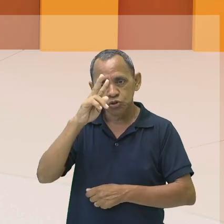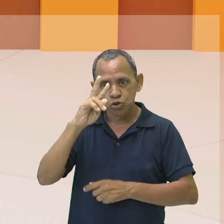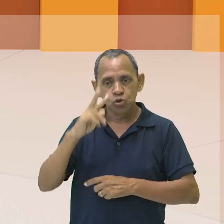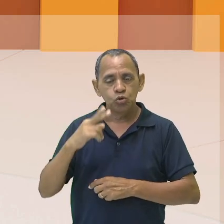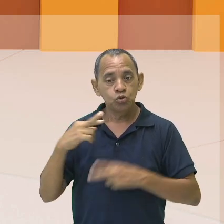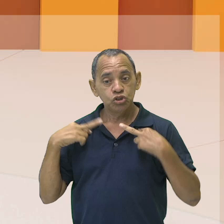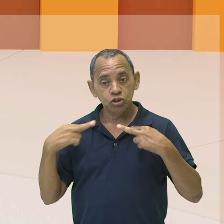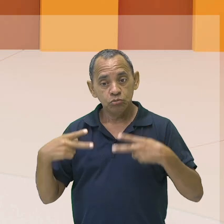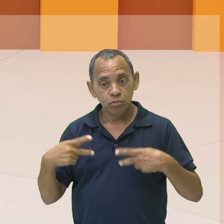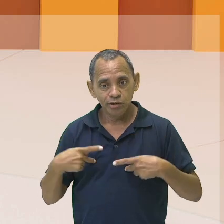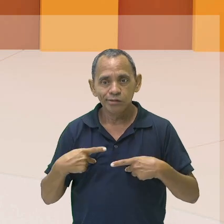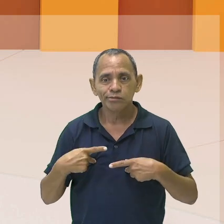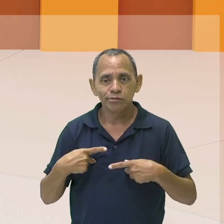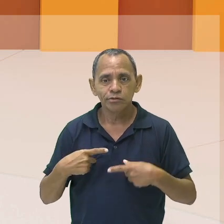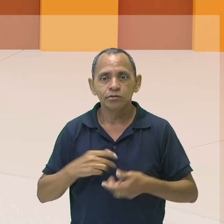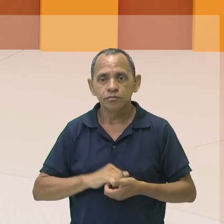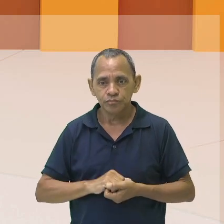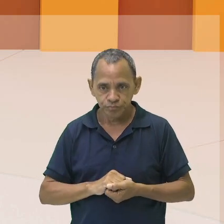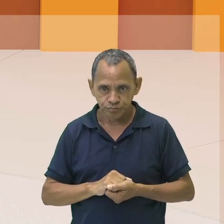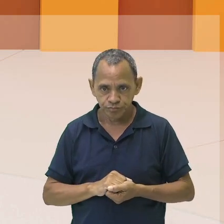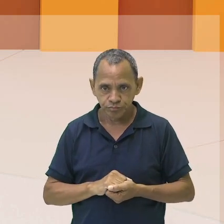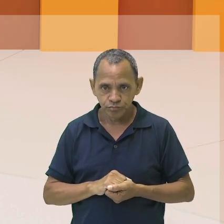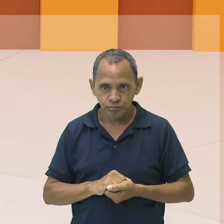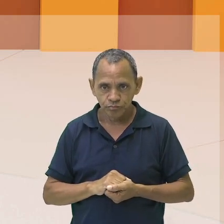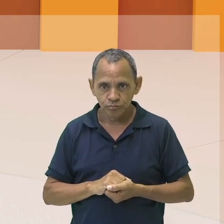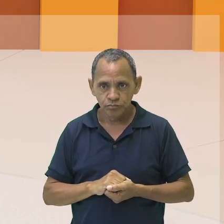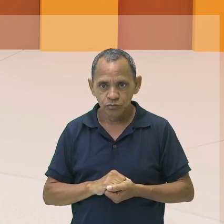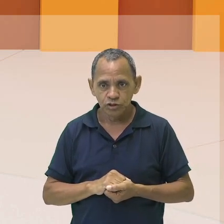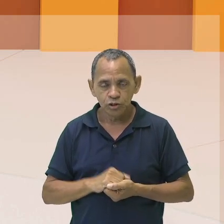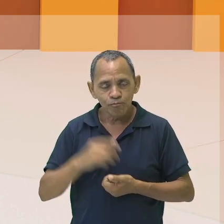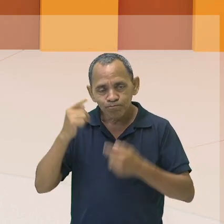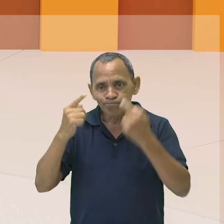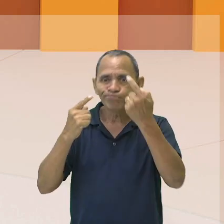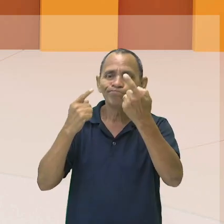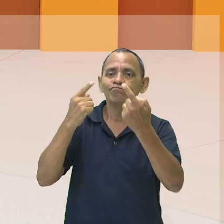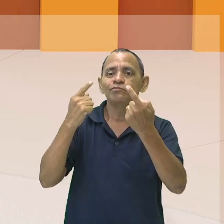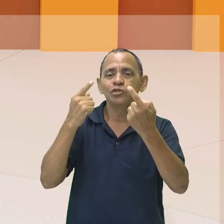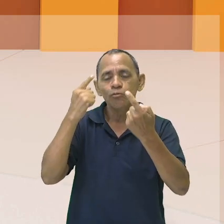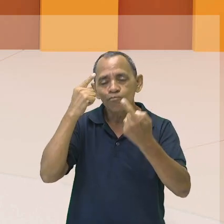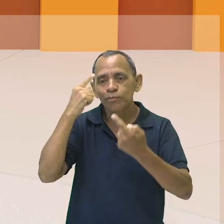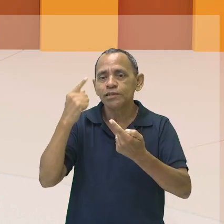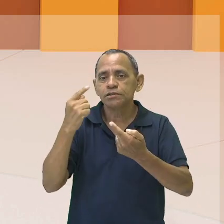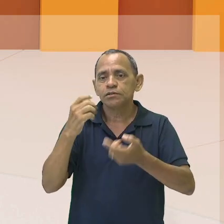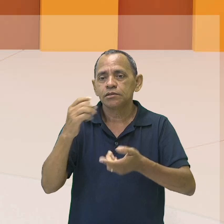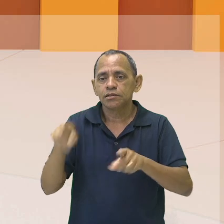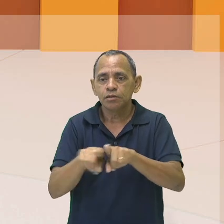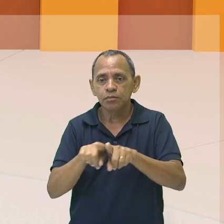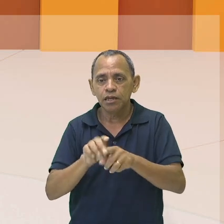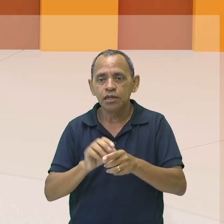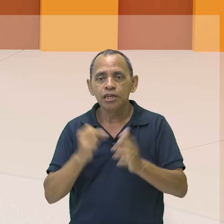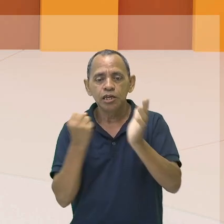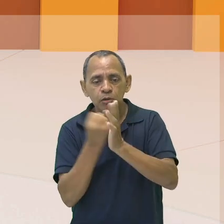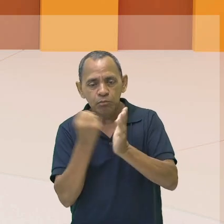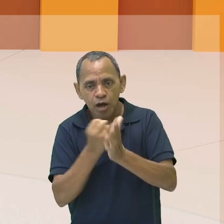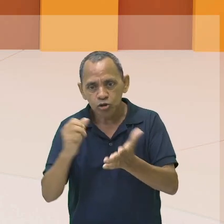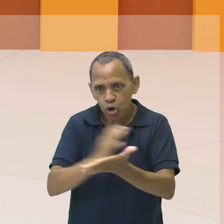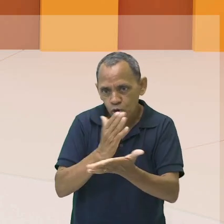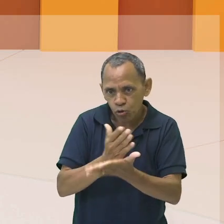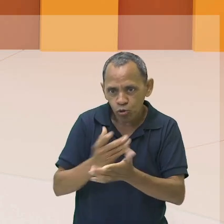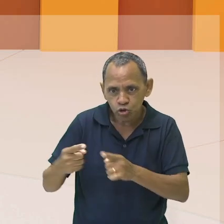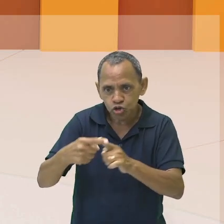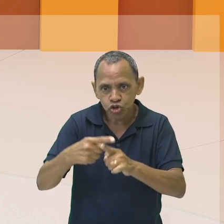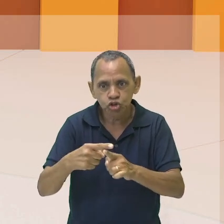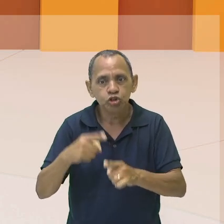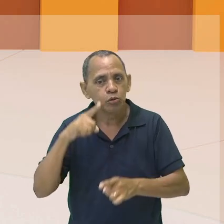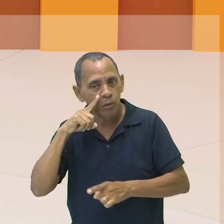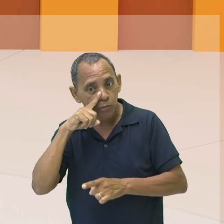certo? E boa parte das nossas ações impactam o meio ambiente de uma forma muito agressiva. Tenho aqui algumas para apontar para vocês. Olha